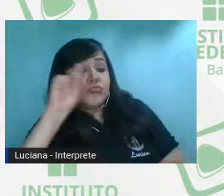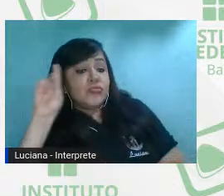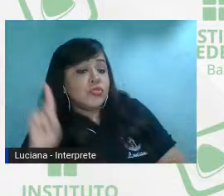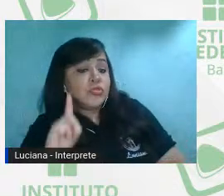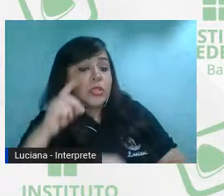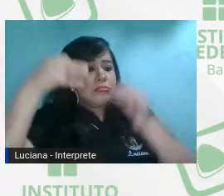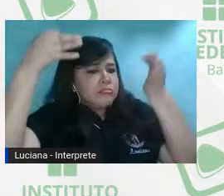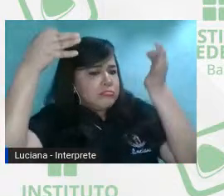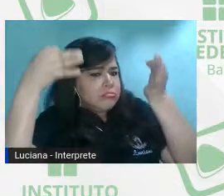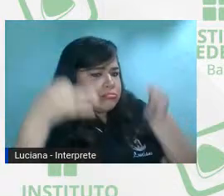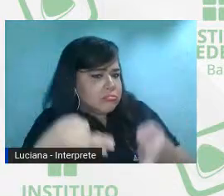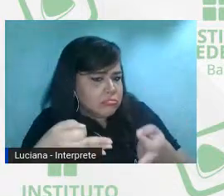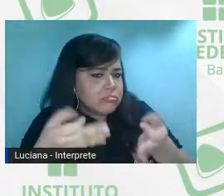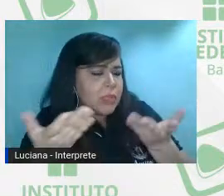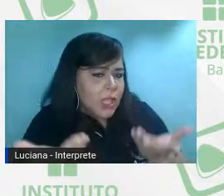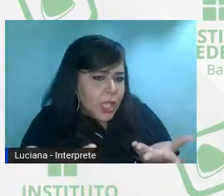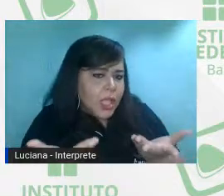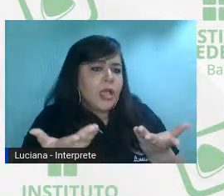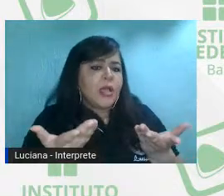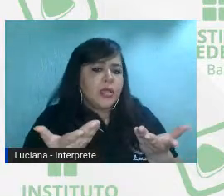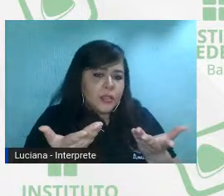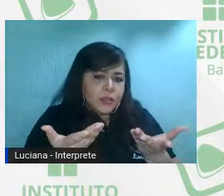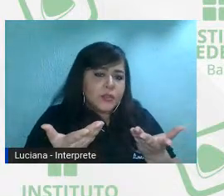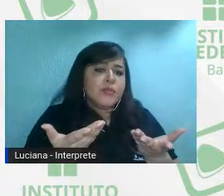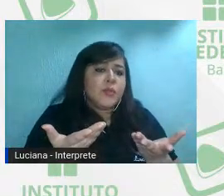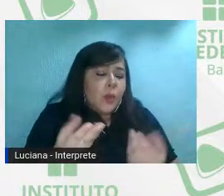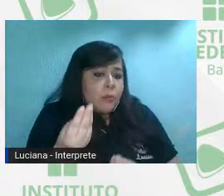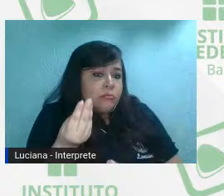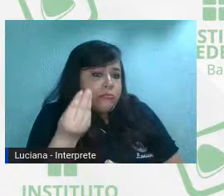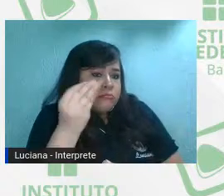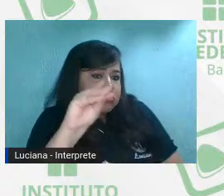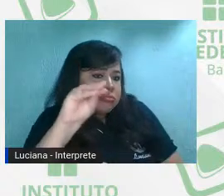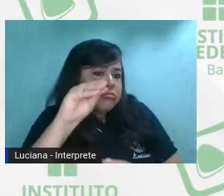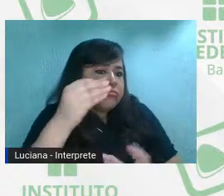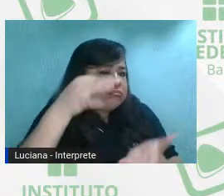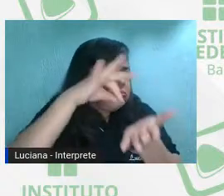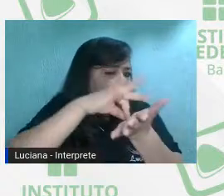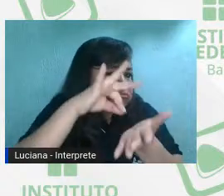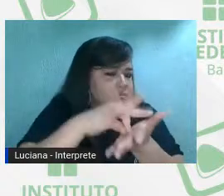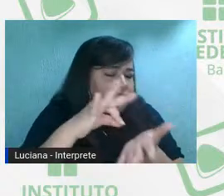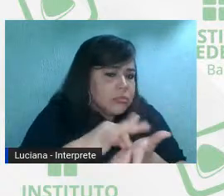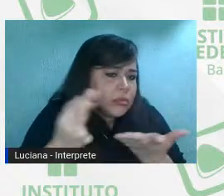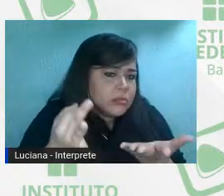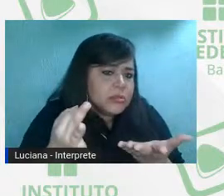que a gente vai disponibilizar para vocês.